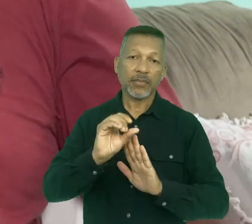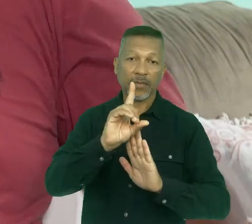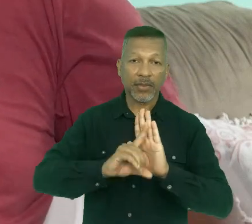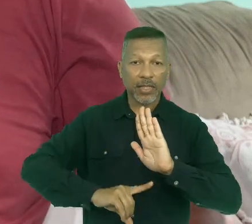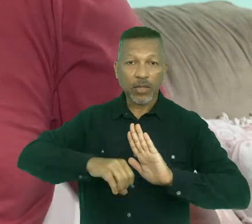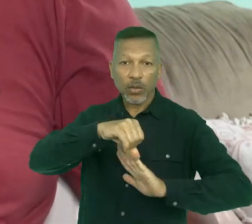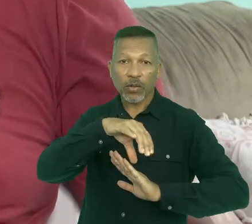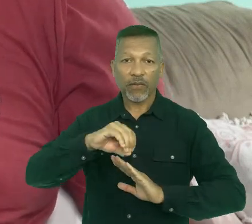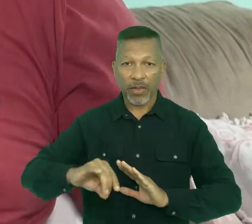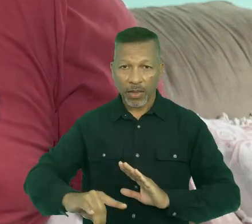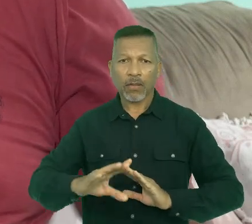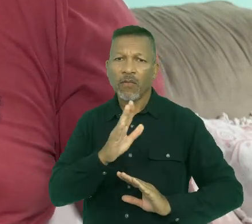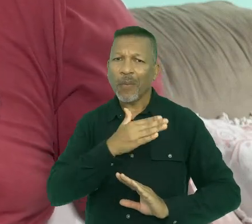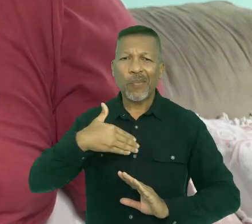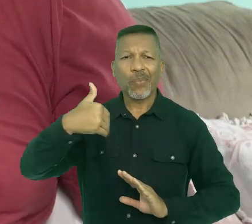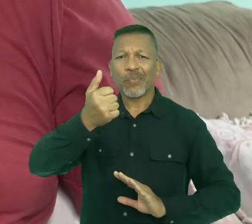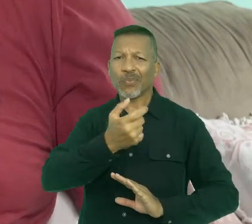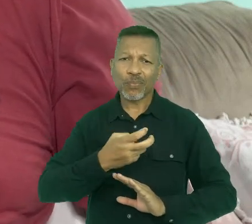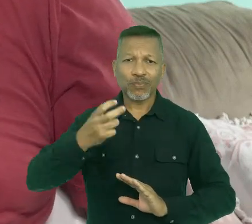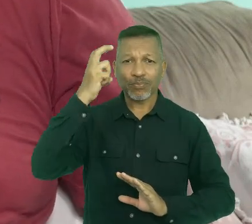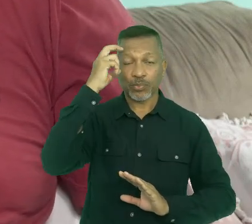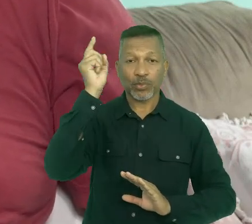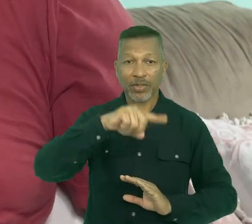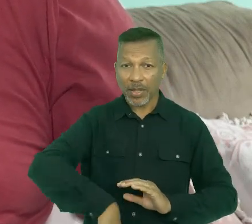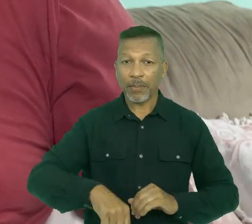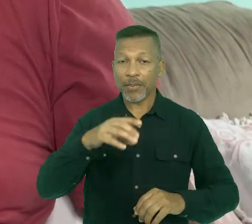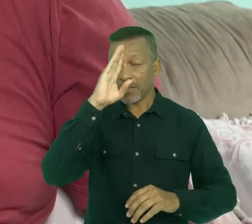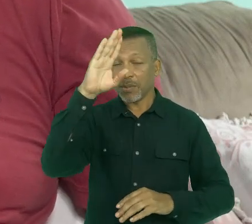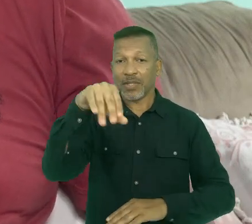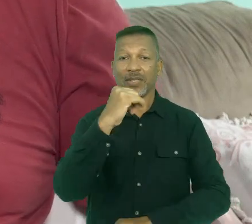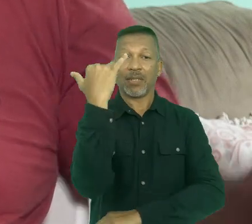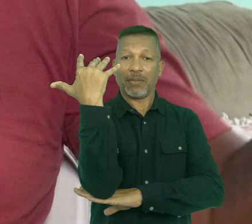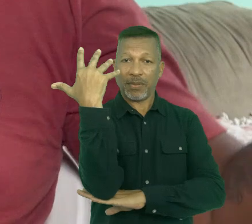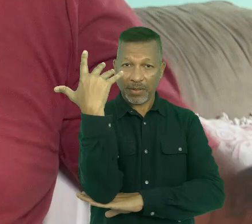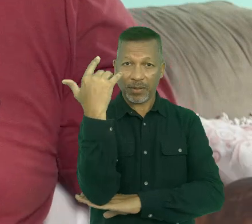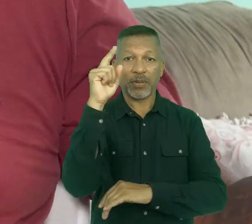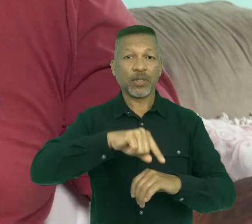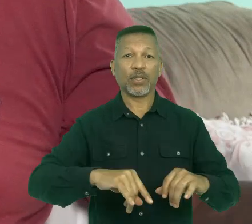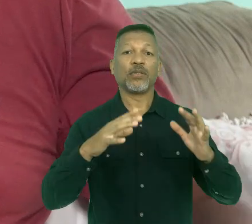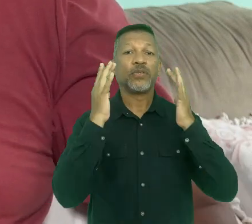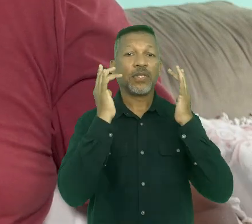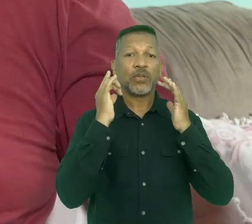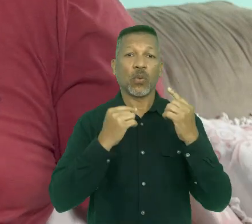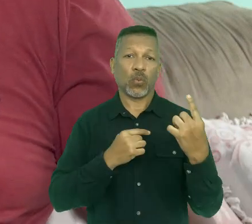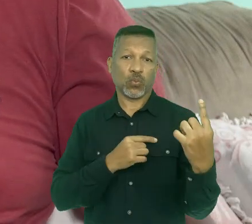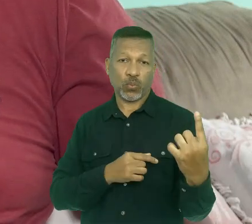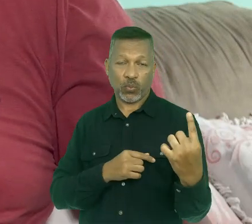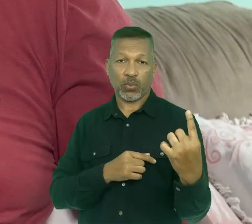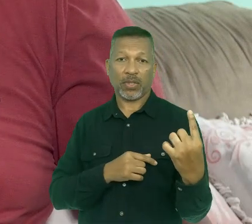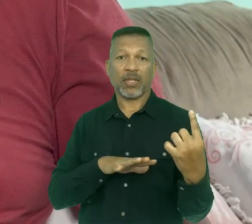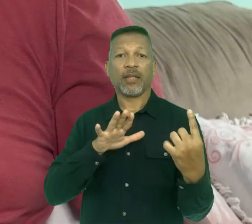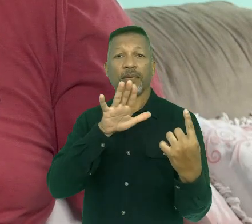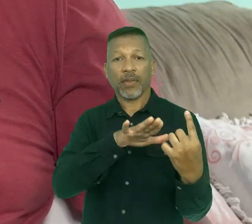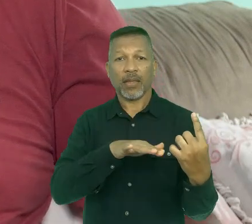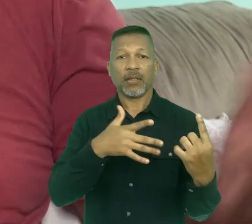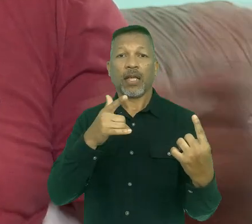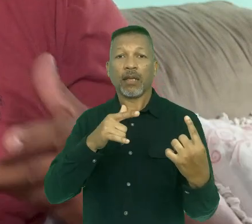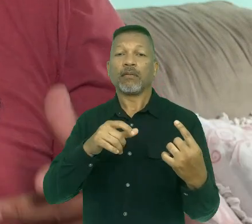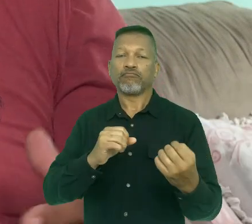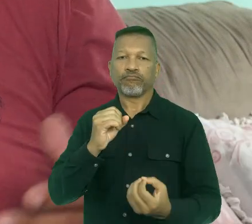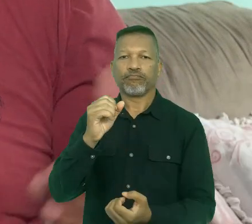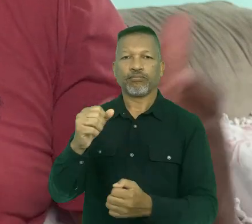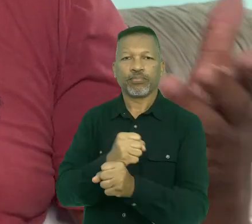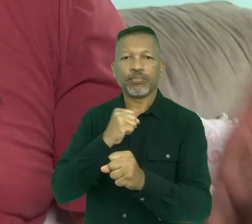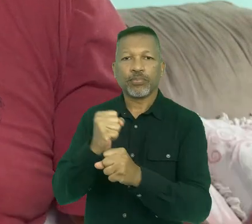90 foi a melhor fase da cultura do Vale do Aço, Ipatinga principalmente, onde só tinha o Teatro Zé Lioguin, e fizeram